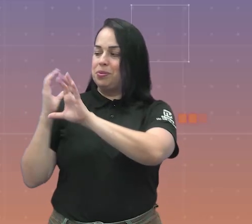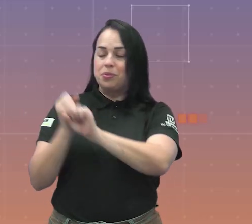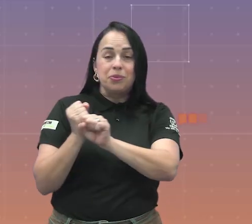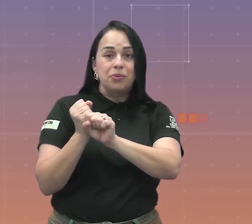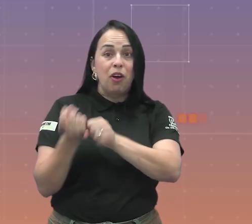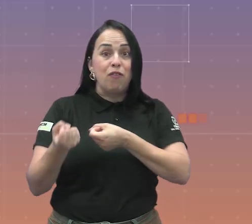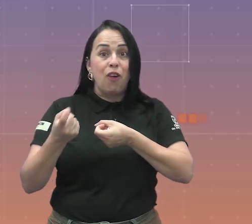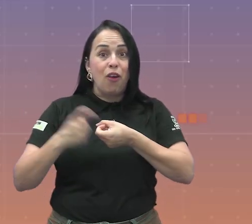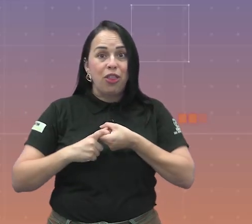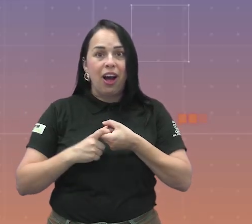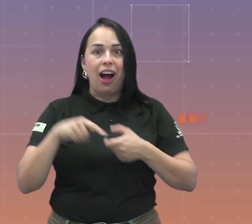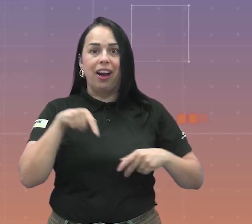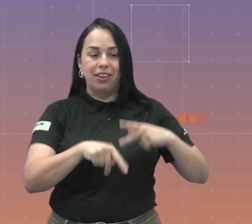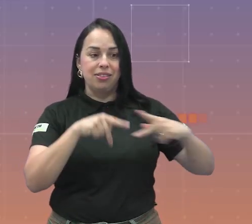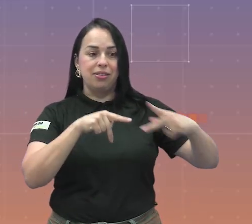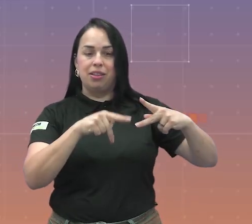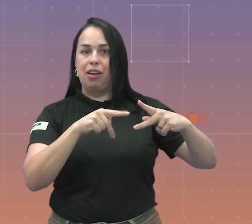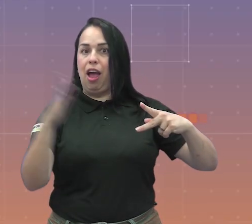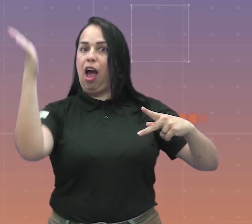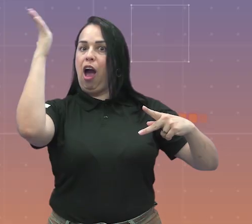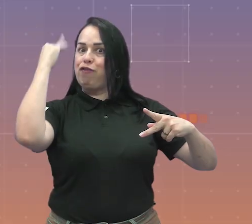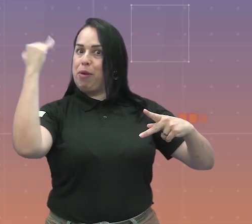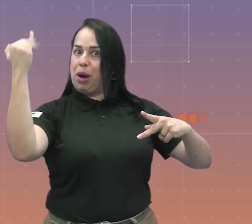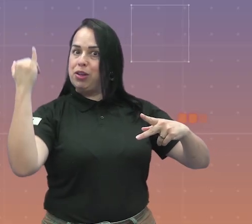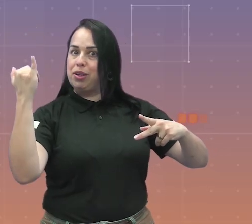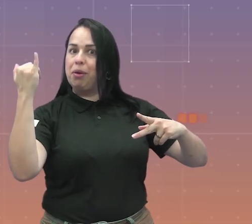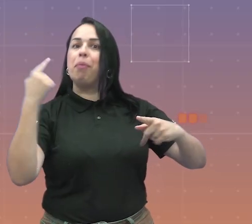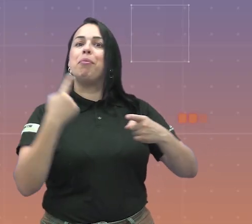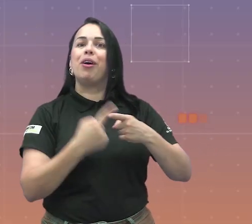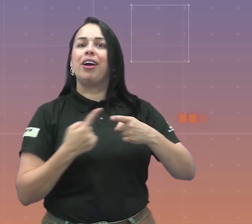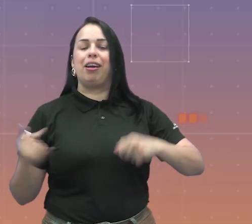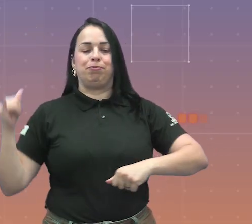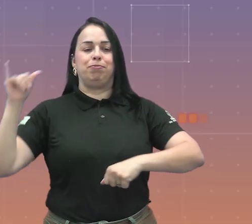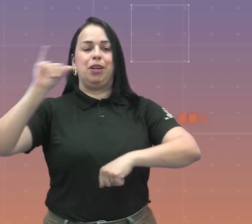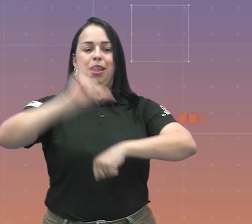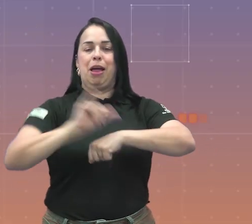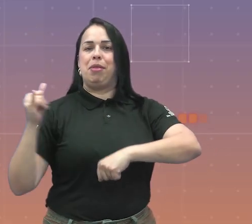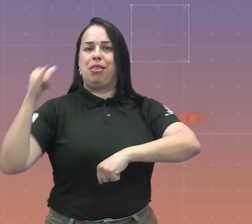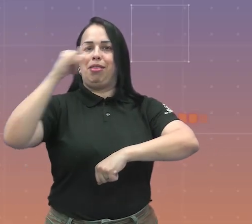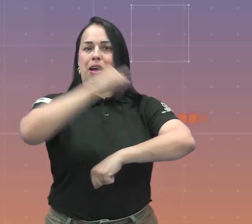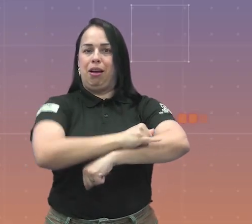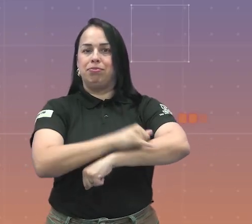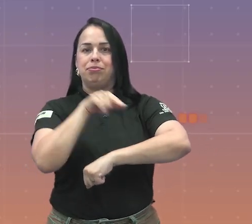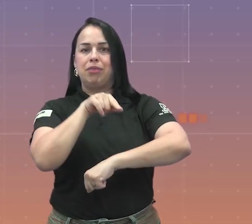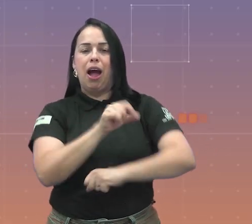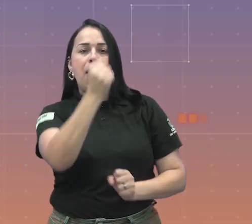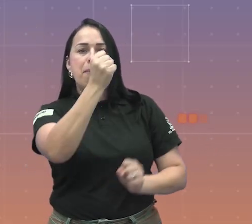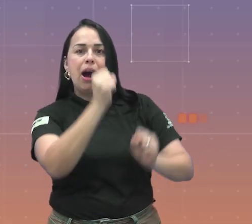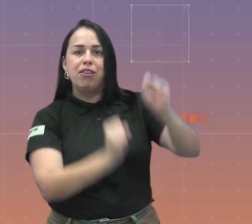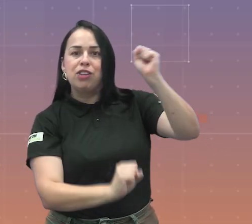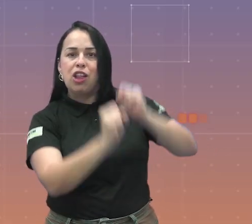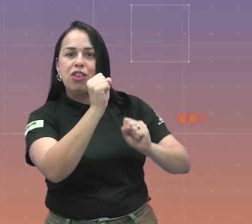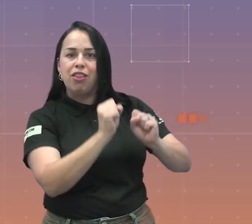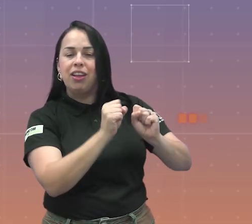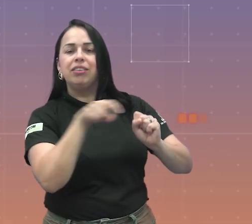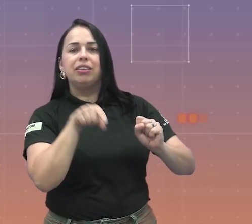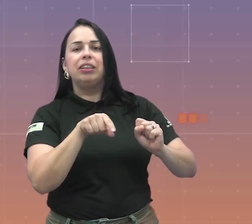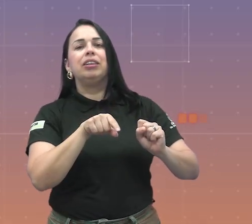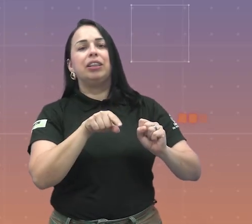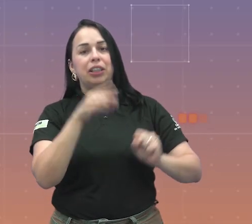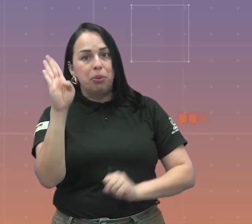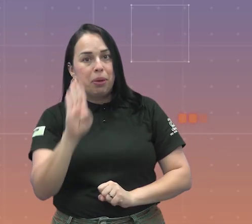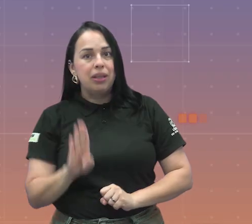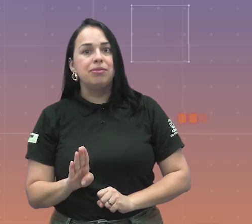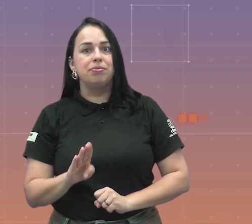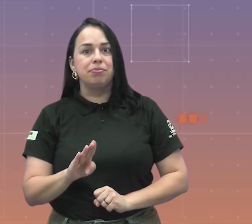Retrospectiva de volta. São José dos Campos é conhecida como a capital da aviação por ter papel central na indústria aeronáutica